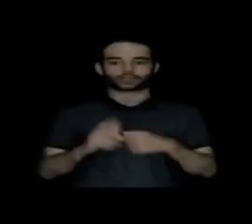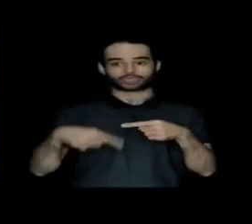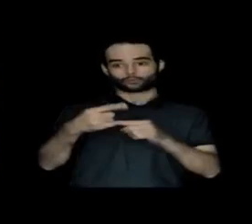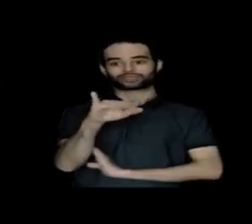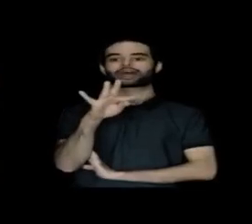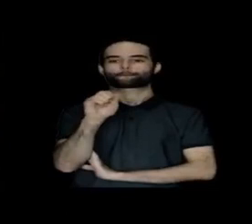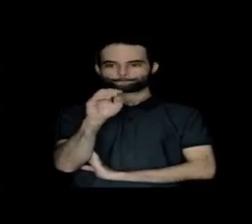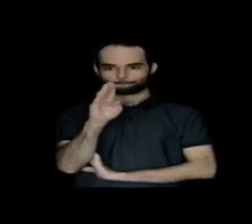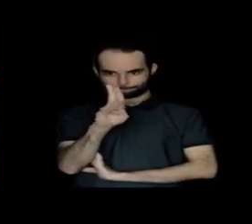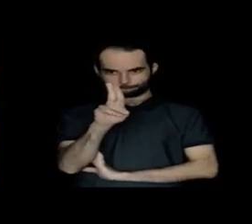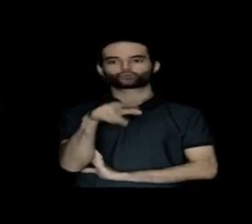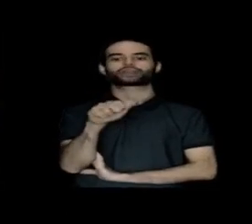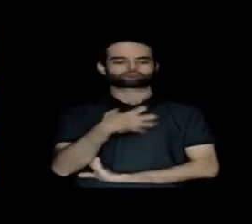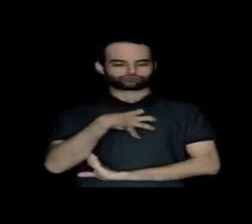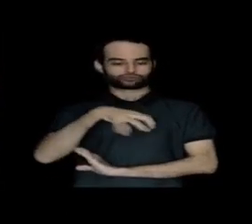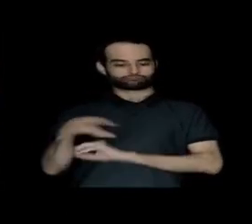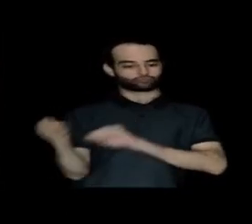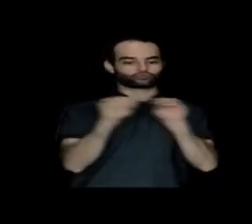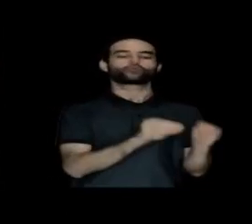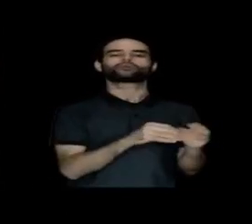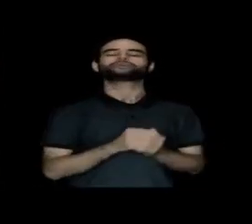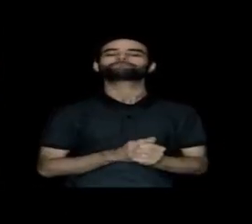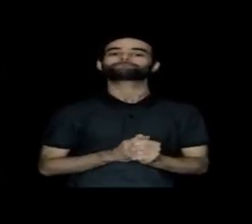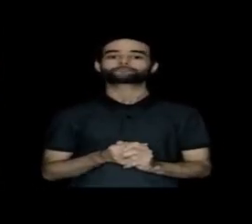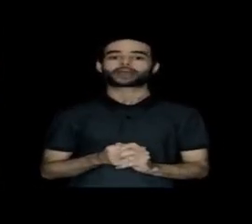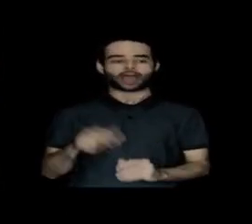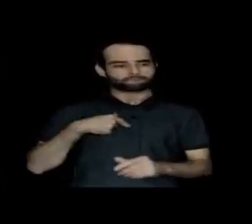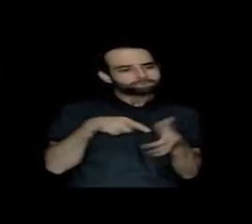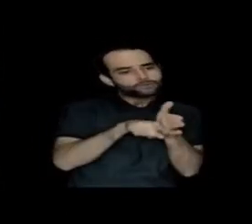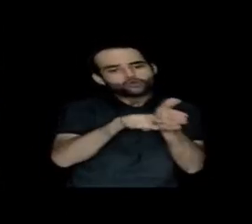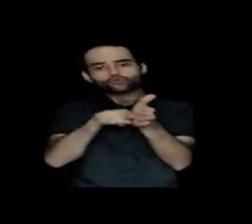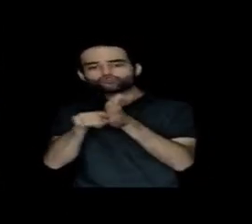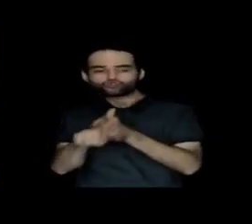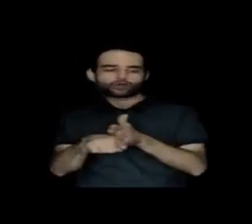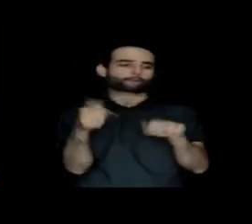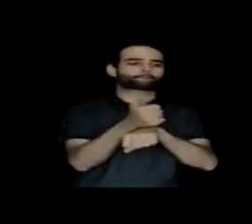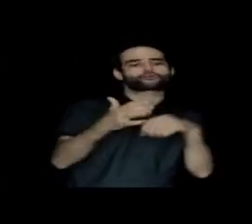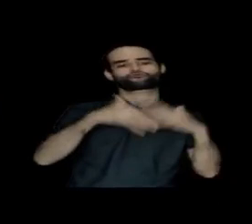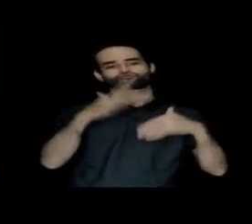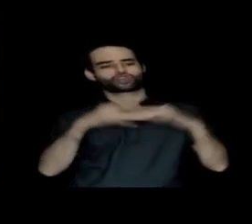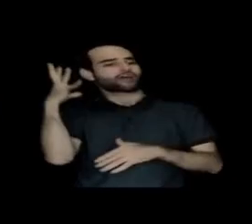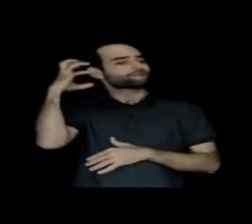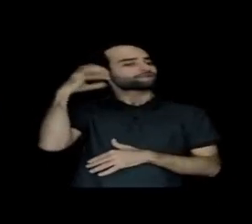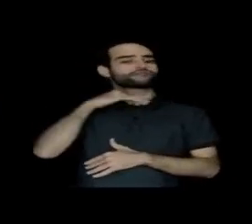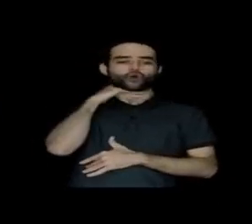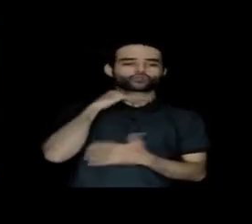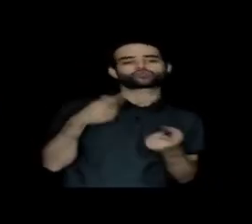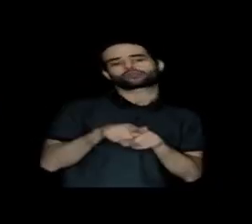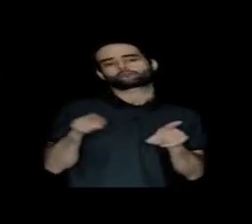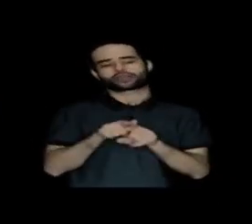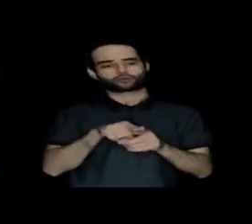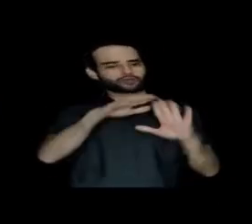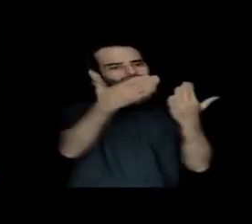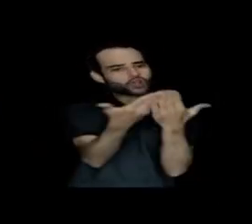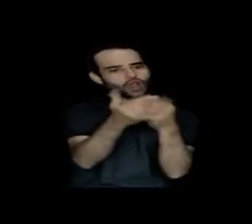Então nós saímos de Itabuna, fomos morar em Salvador em busca de profissionais, fonoaudiólogos, uma escola especializada